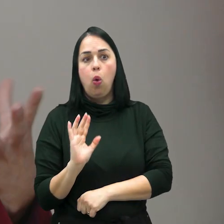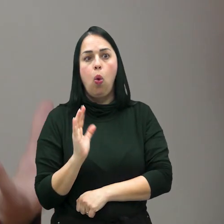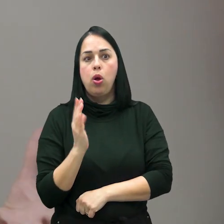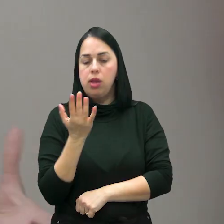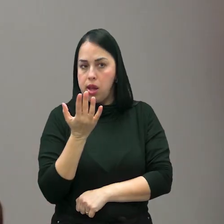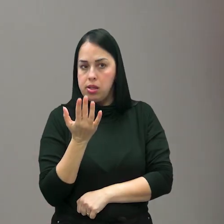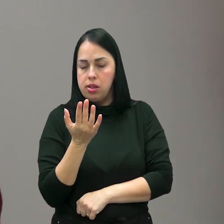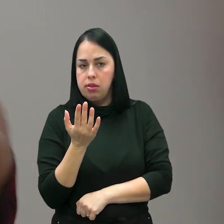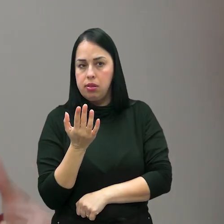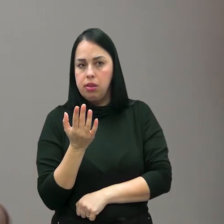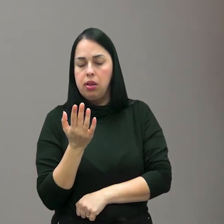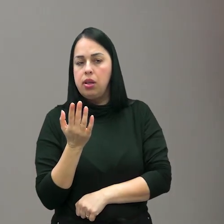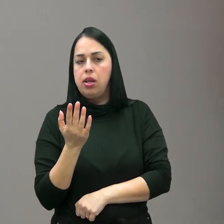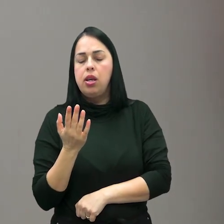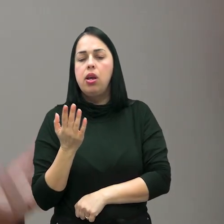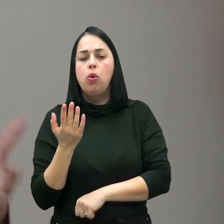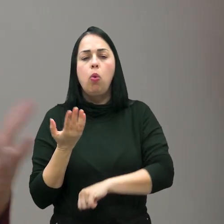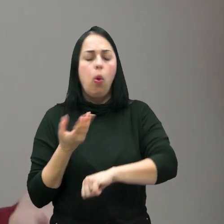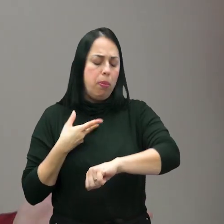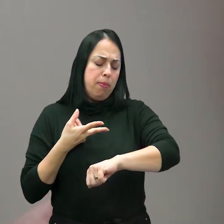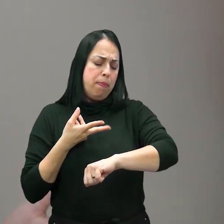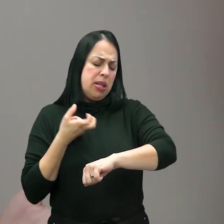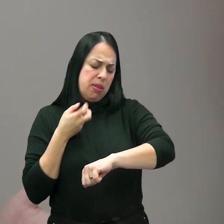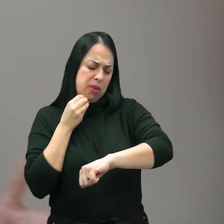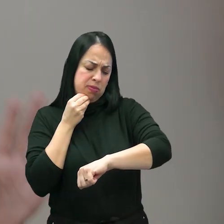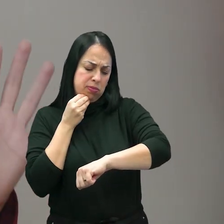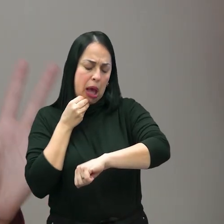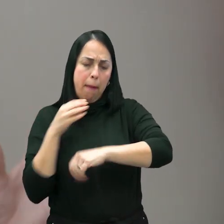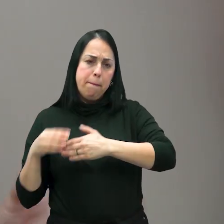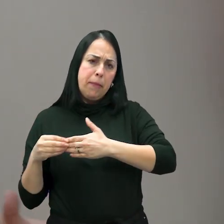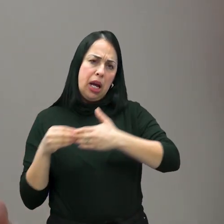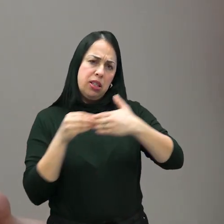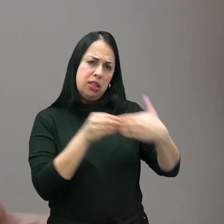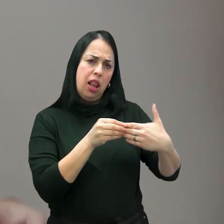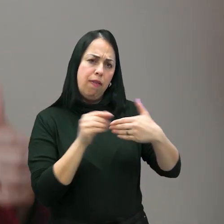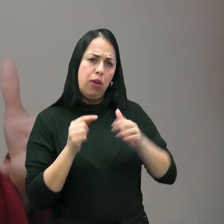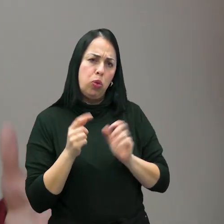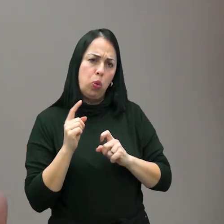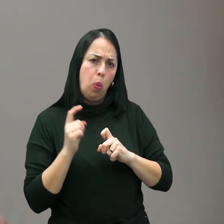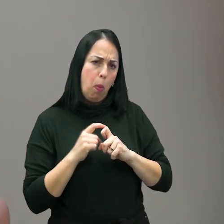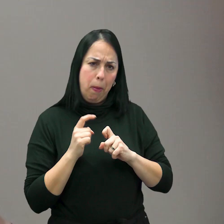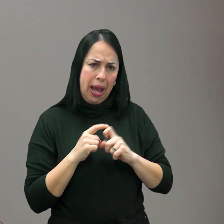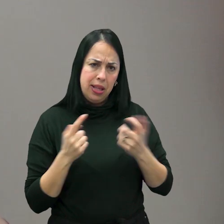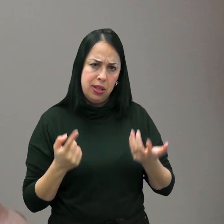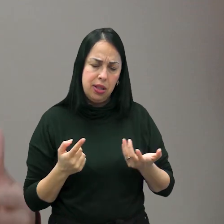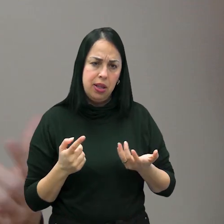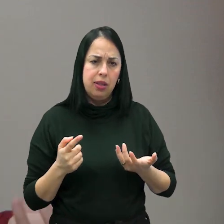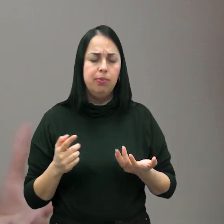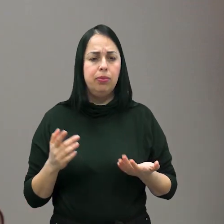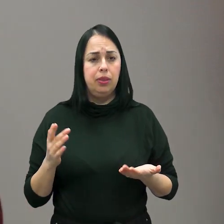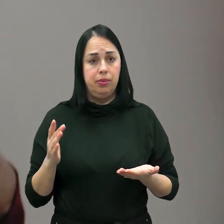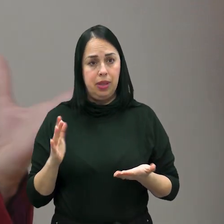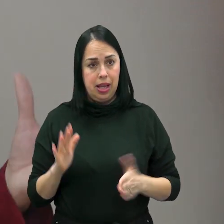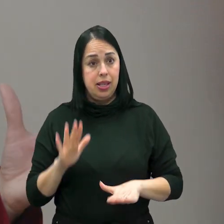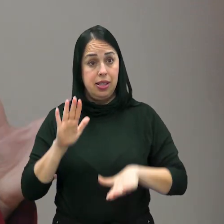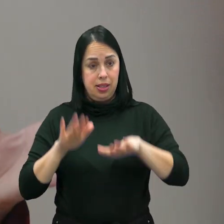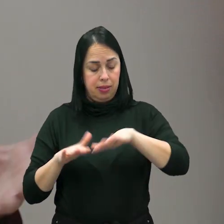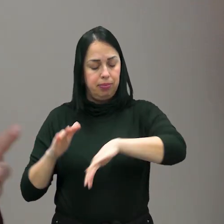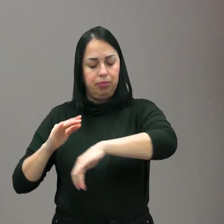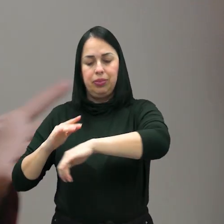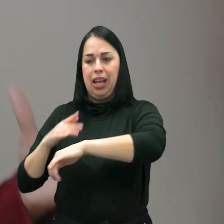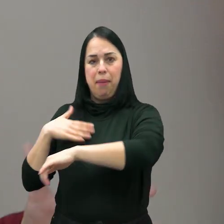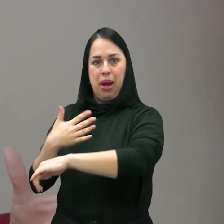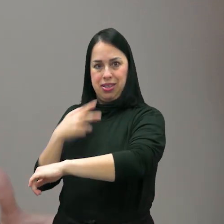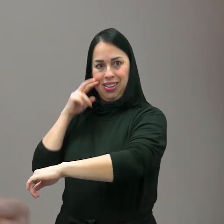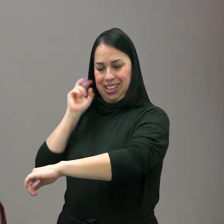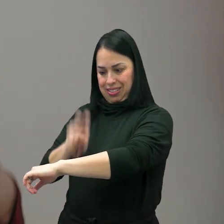muito comuns, quando saber se é a hora de procurar um médico, de procurar um hospital? Porque aquelas em